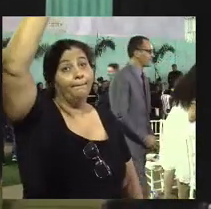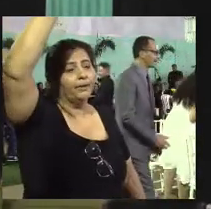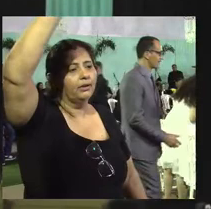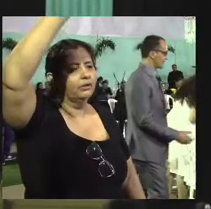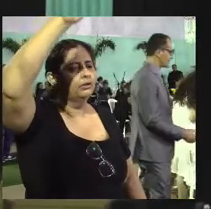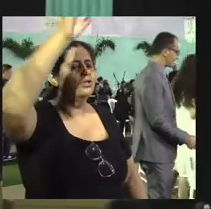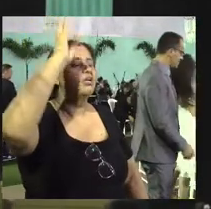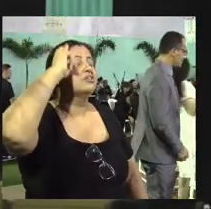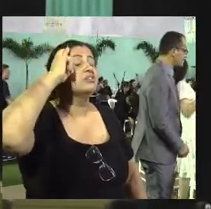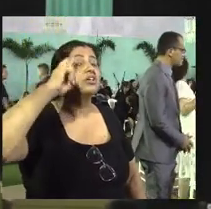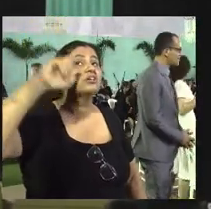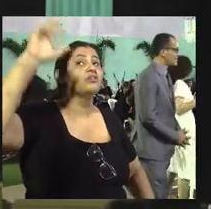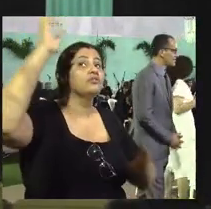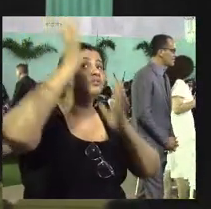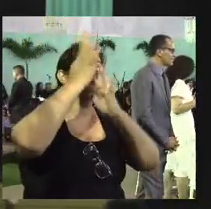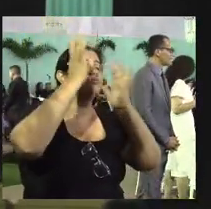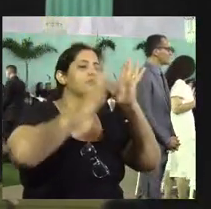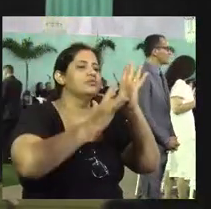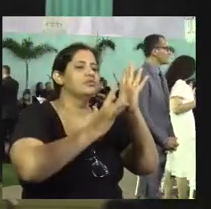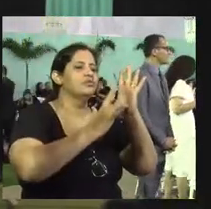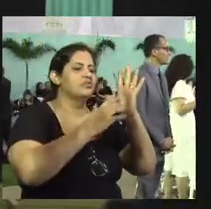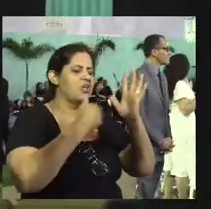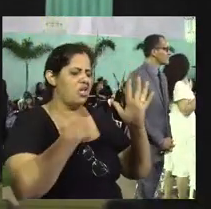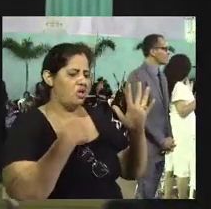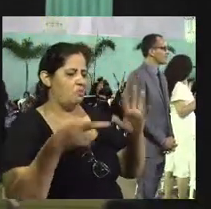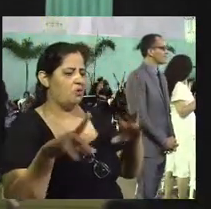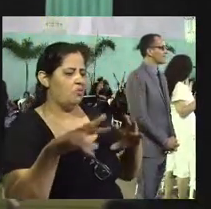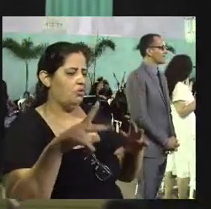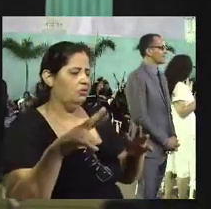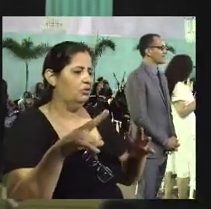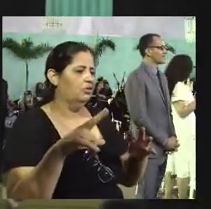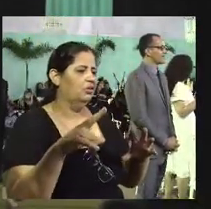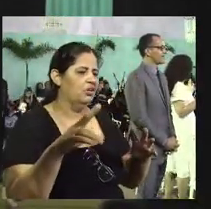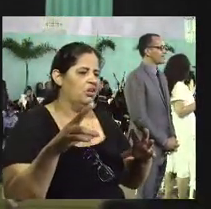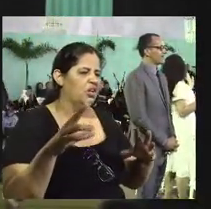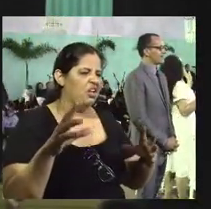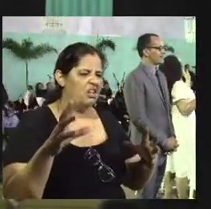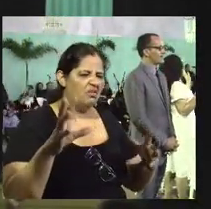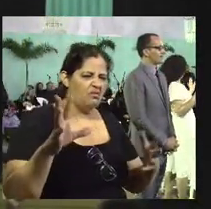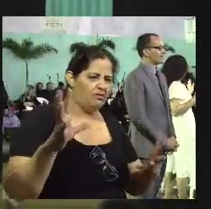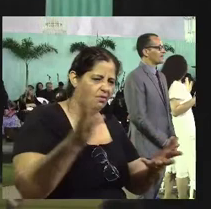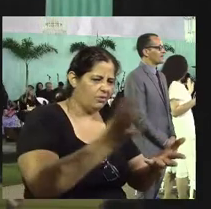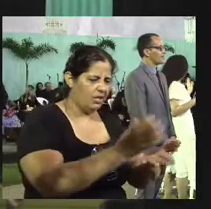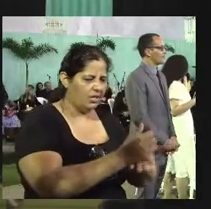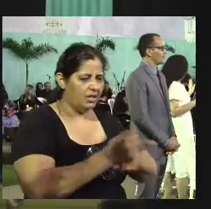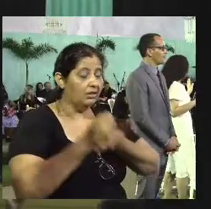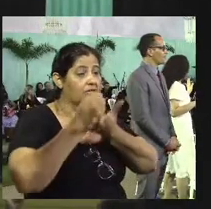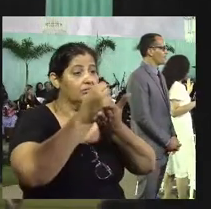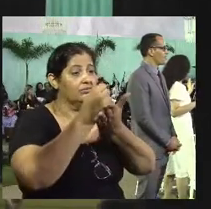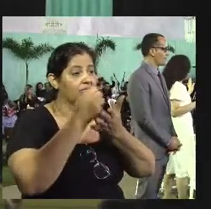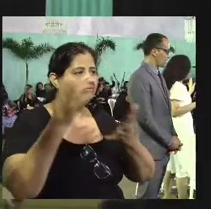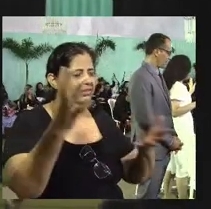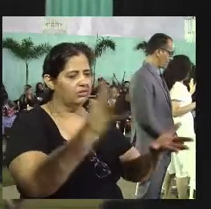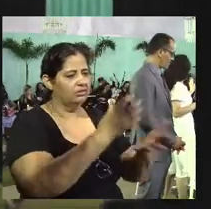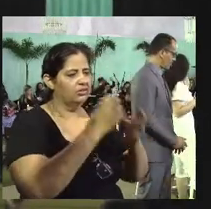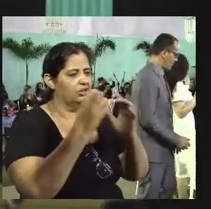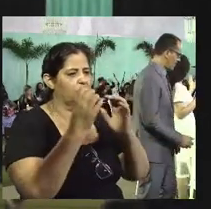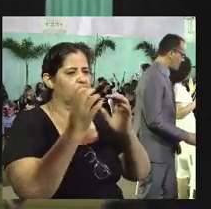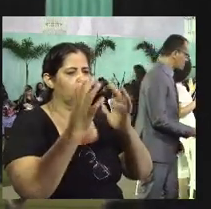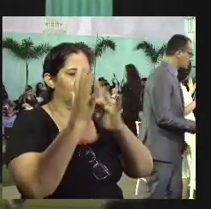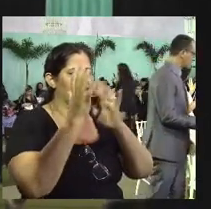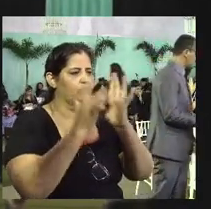seu vizinho do lado senhor Jesus eu e meu irmão vamos ganhar e queimas para Jesus diga o meu